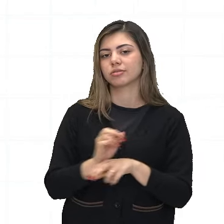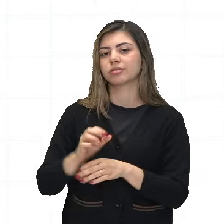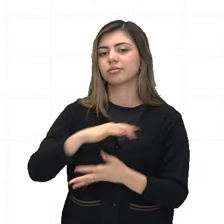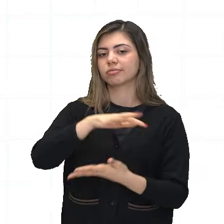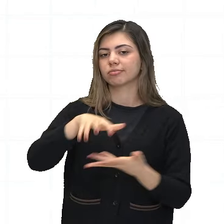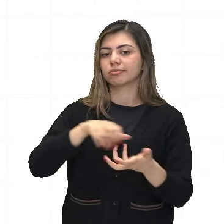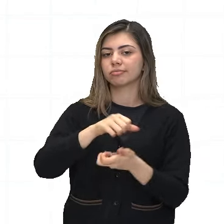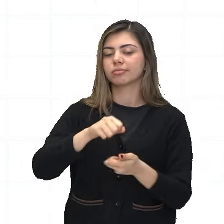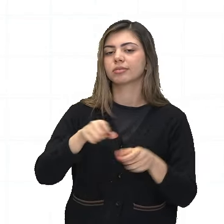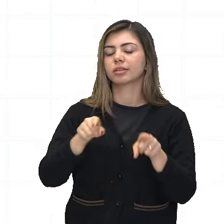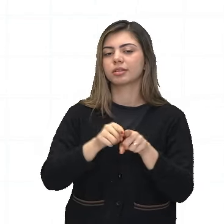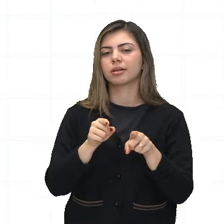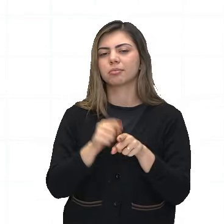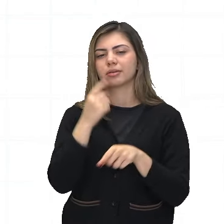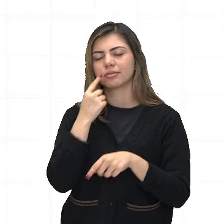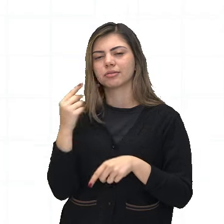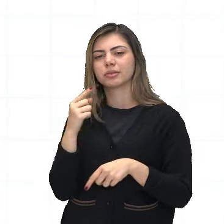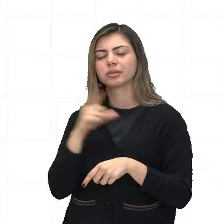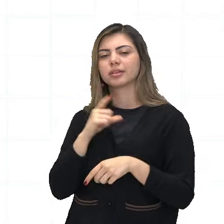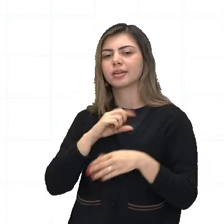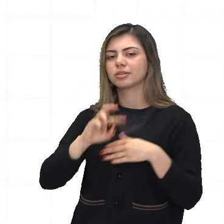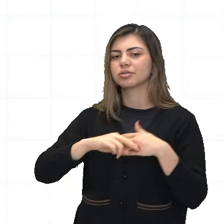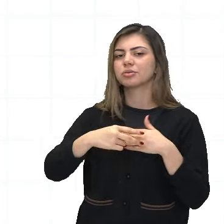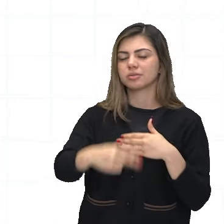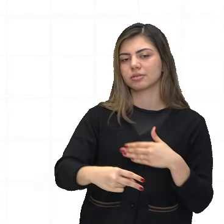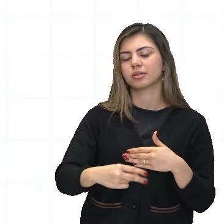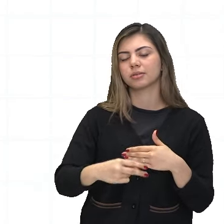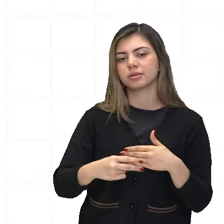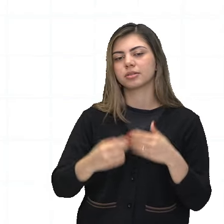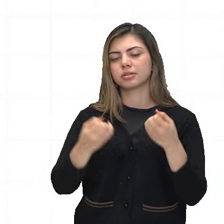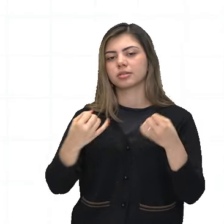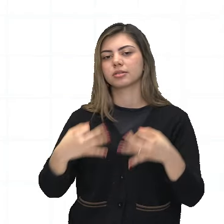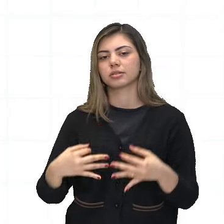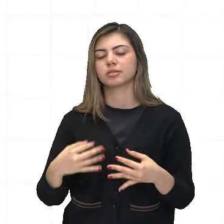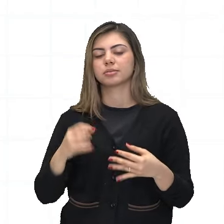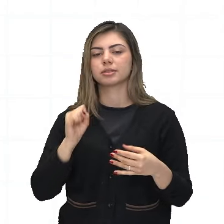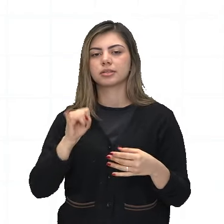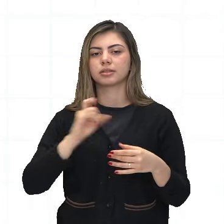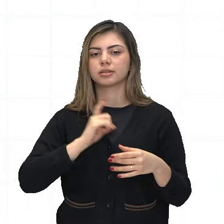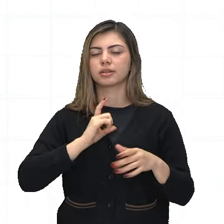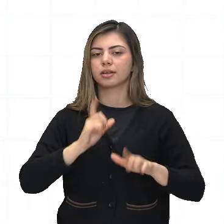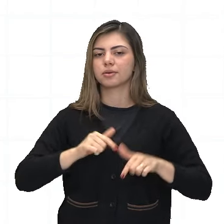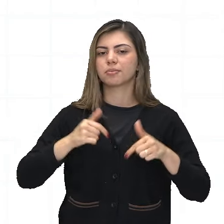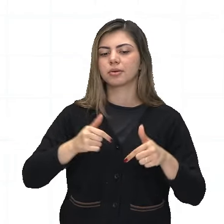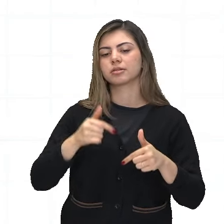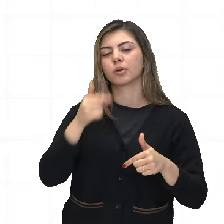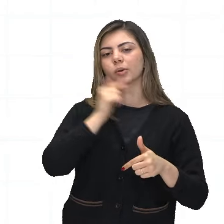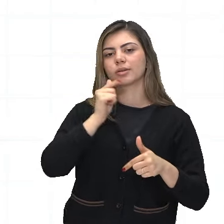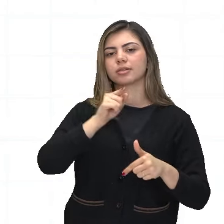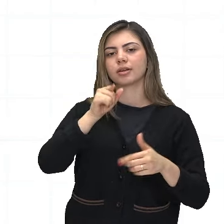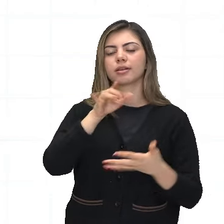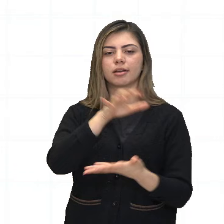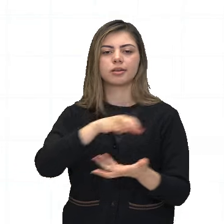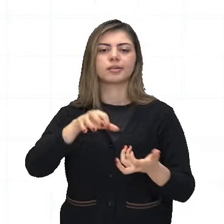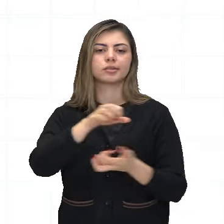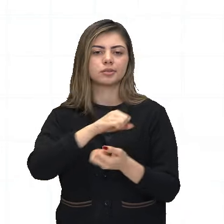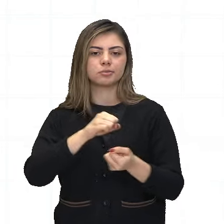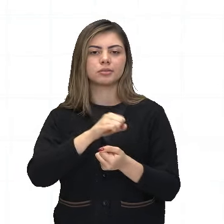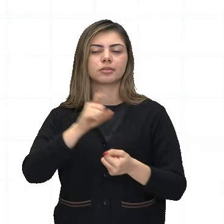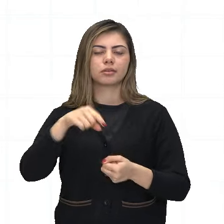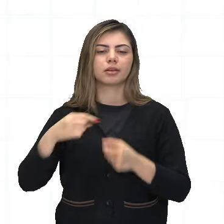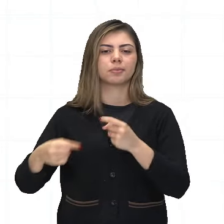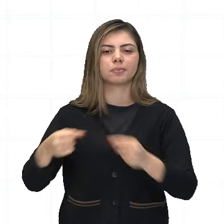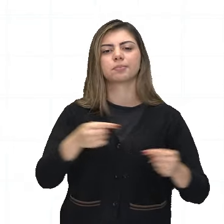consequências eh do que eu vou fazer para que o a sustentabilidade seja um assunto bem